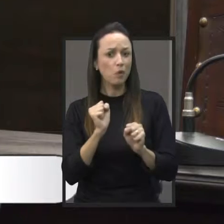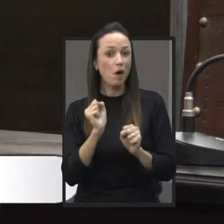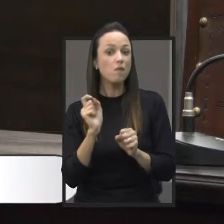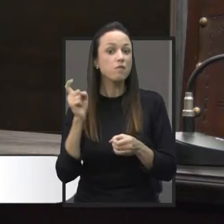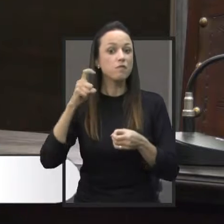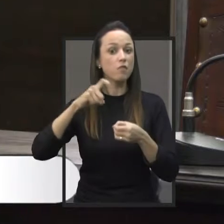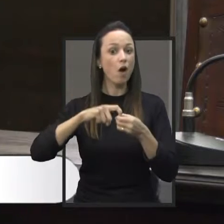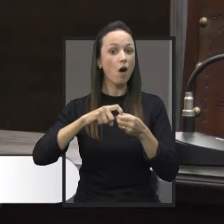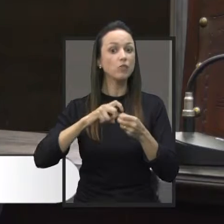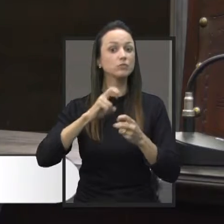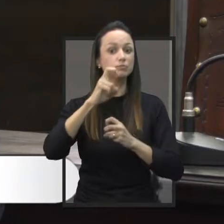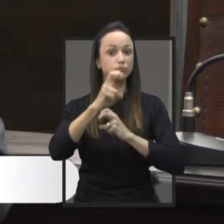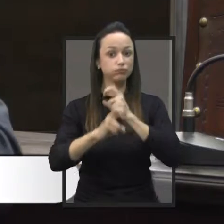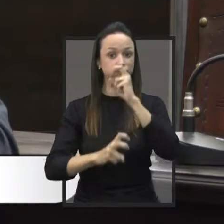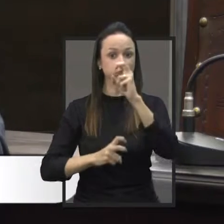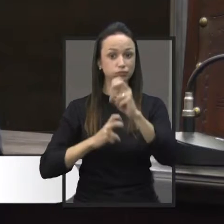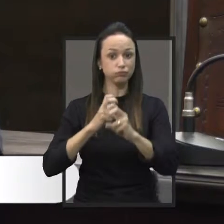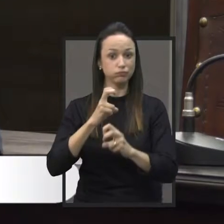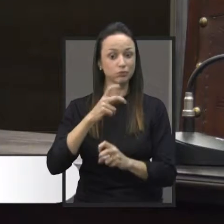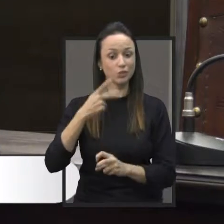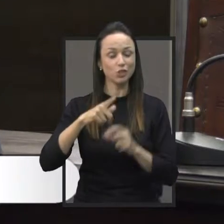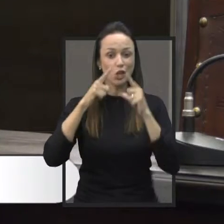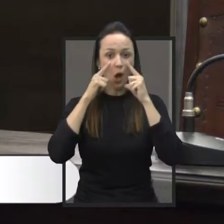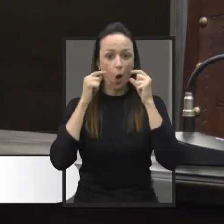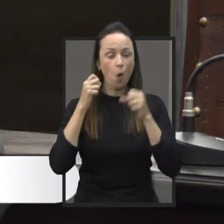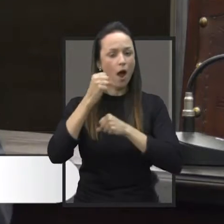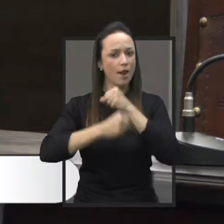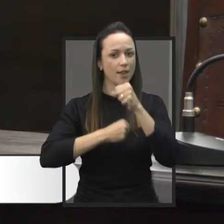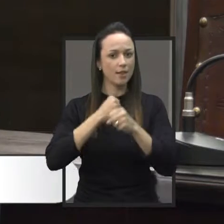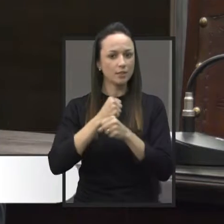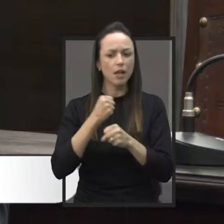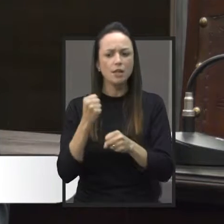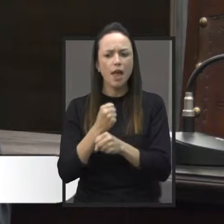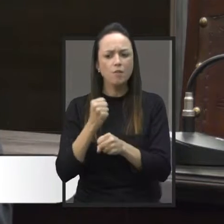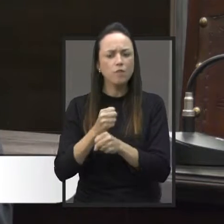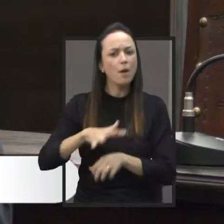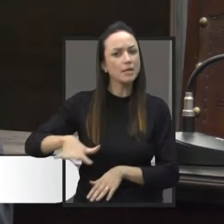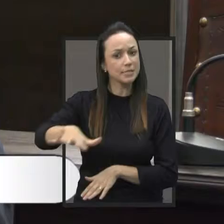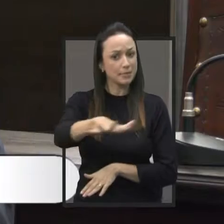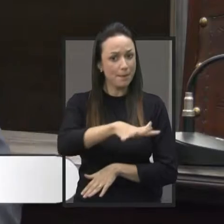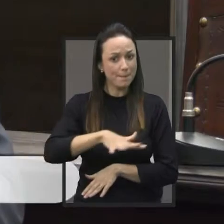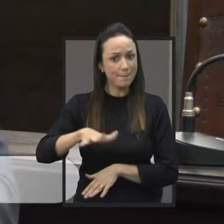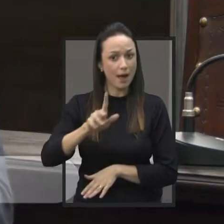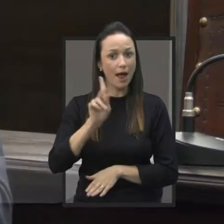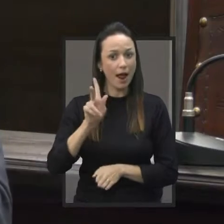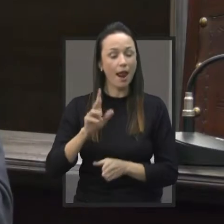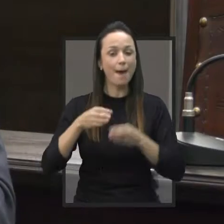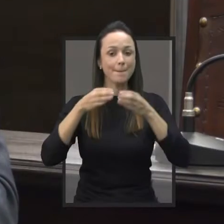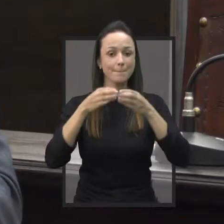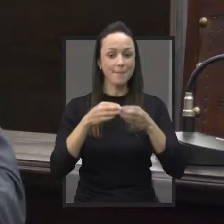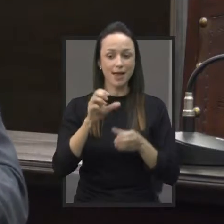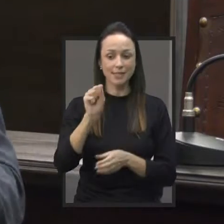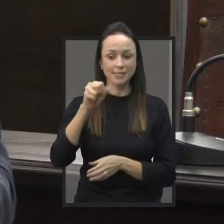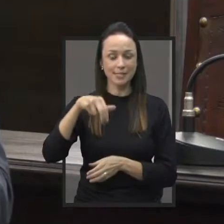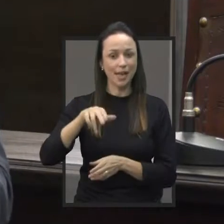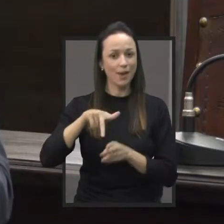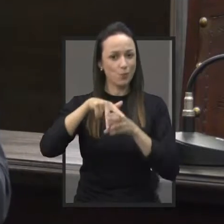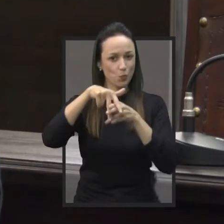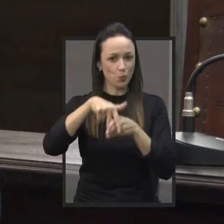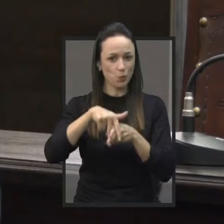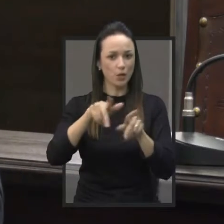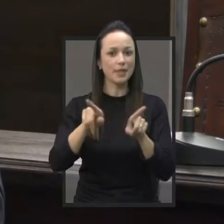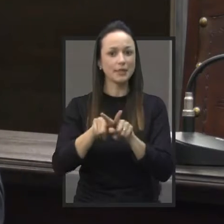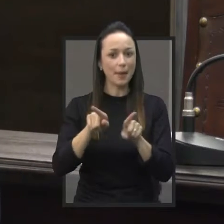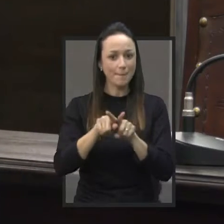Expo Jaú a partir do ano que vem, sobre a reforma do espaço que fica ali no Jardim Padre Augusto Sani, sobre a